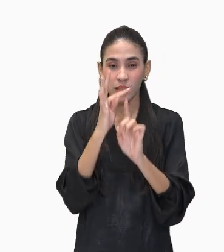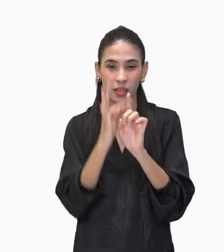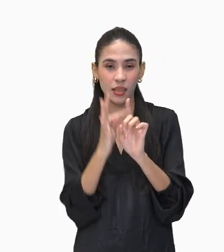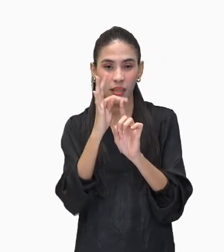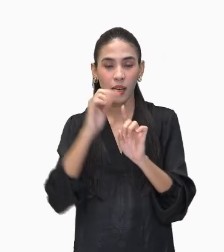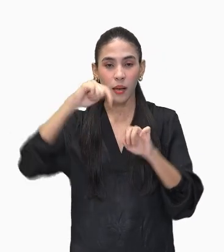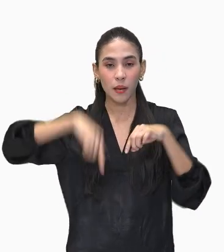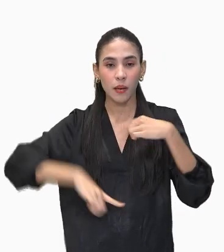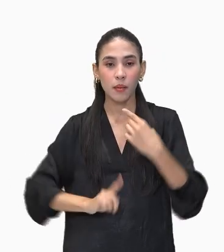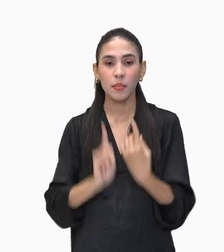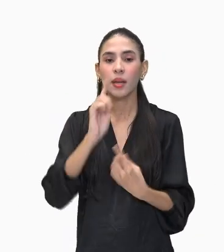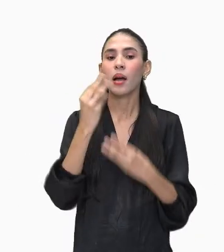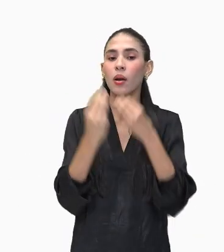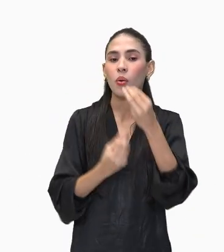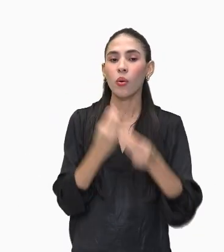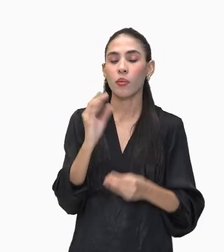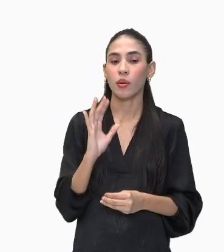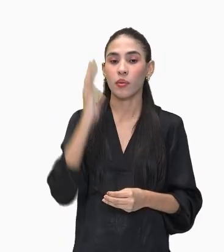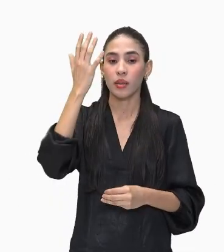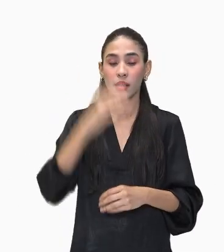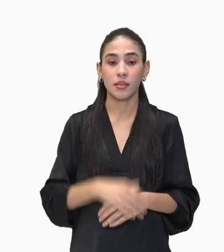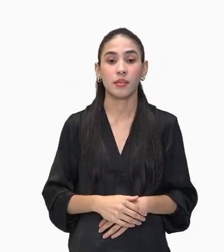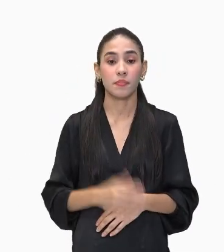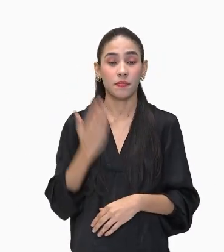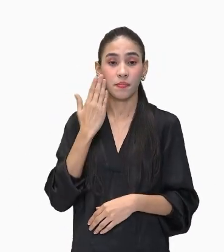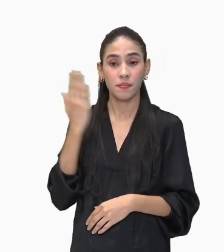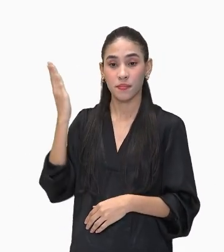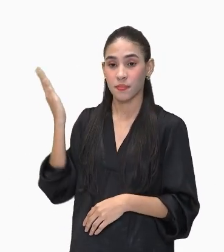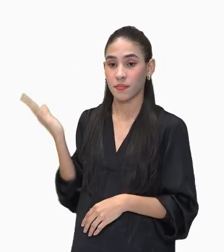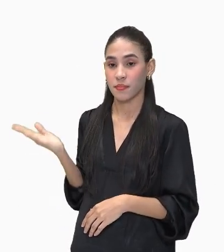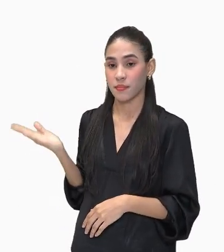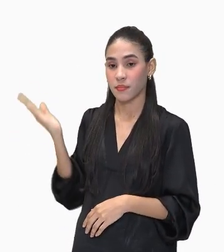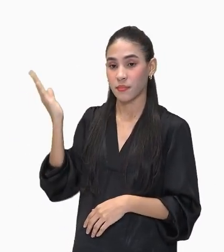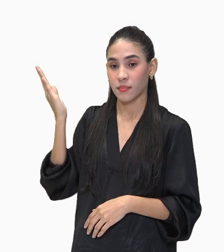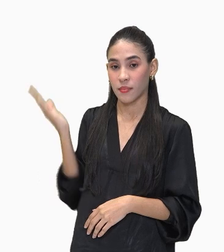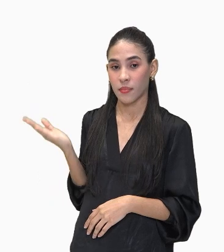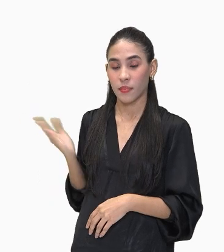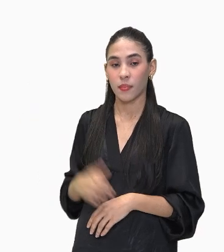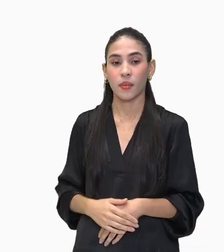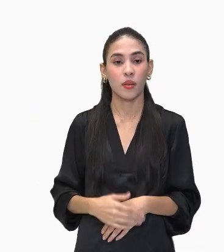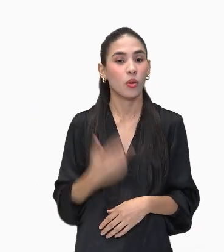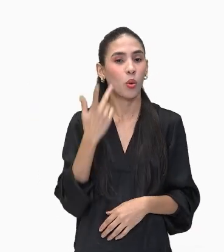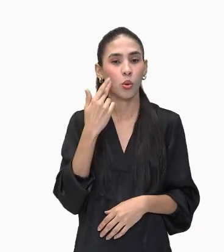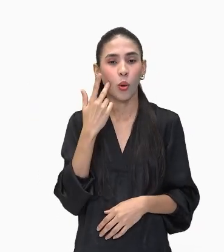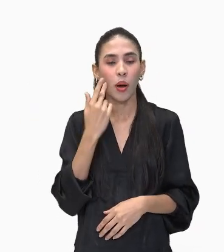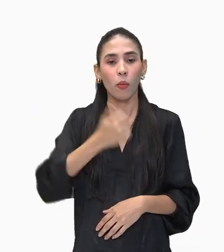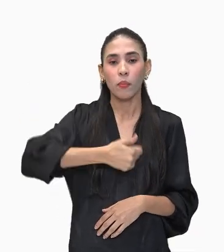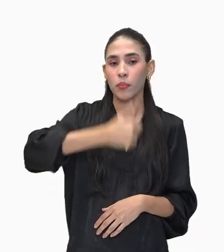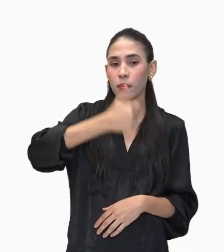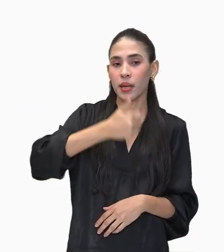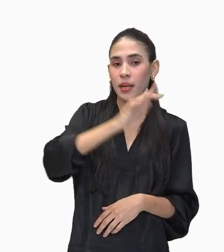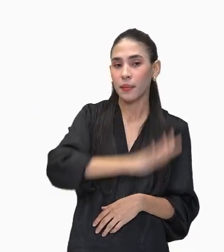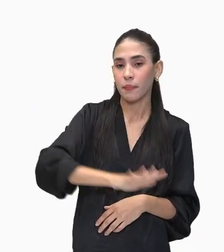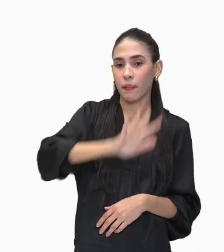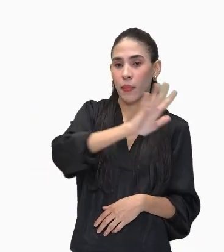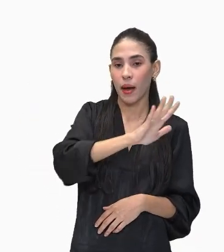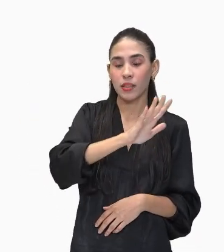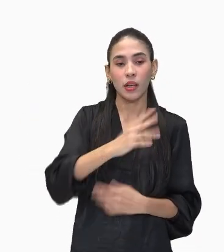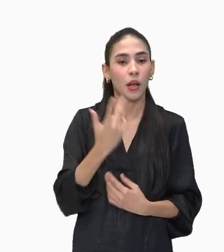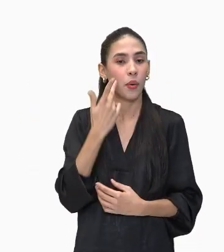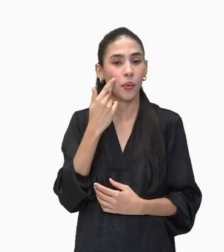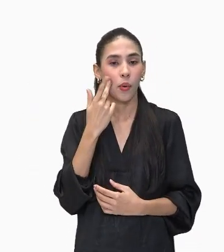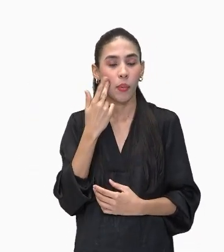ela ocorre. Então, vou mostrar aí nessa tela para vocês, né, o fluxo normal, né? Nós temos aí,